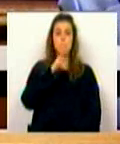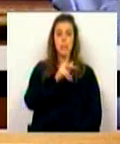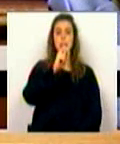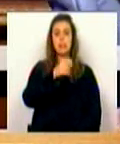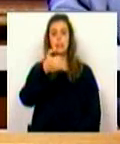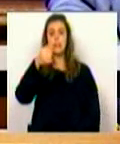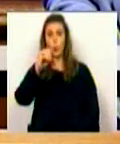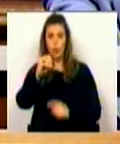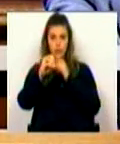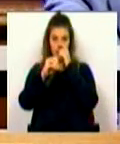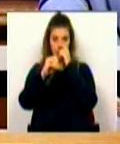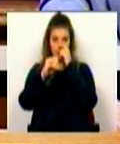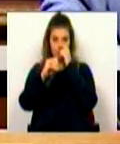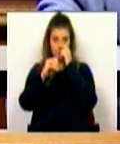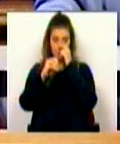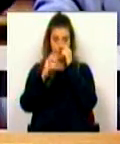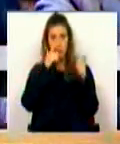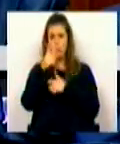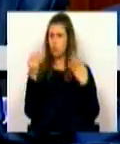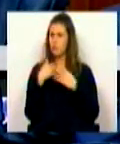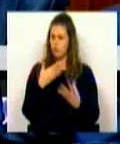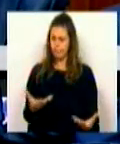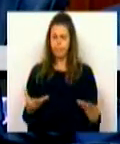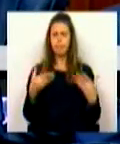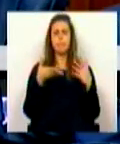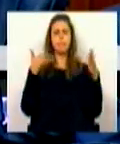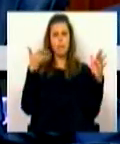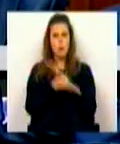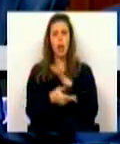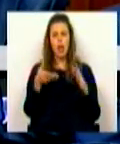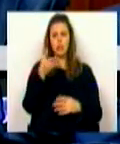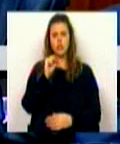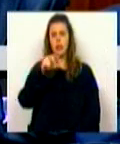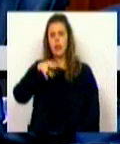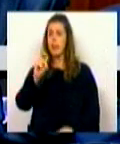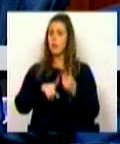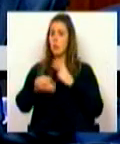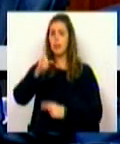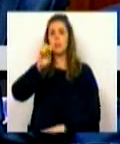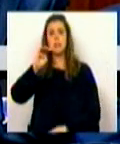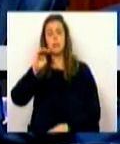1.350 elementos foram admitidos na GNR e na PSP em